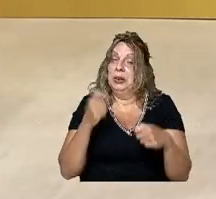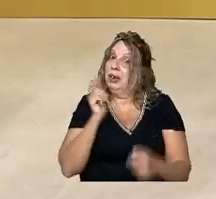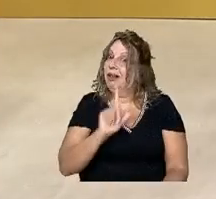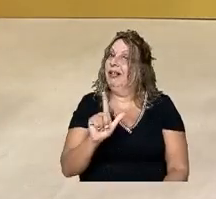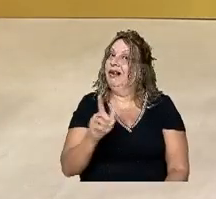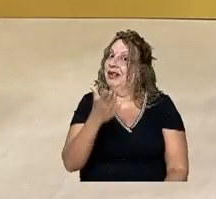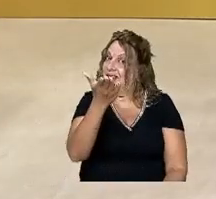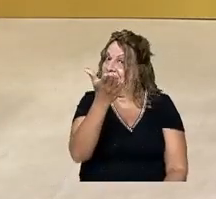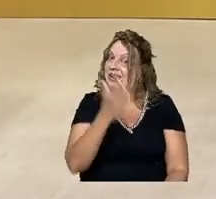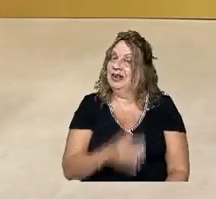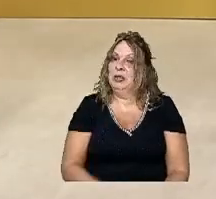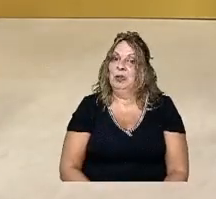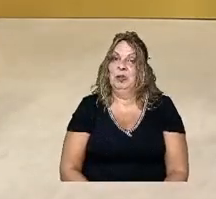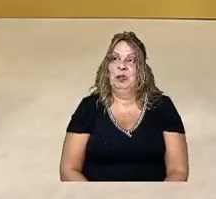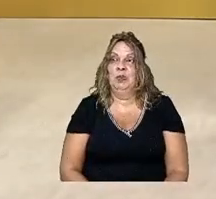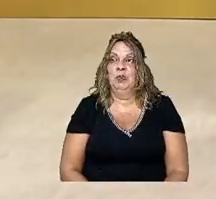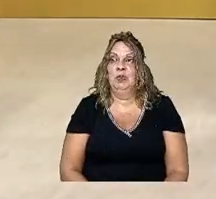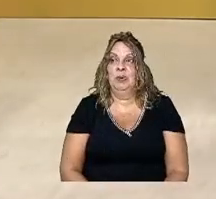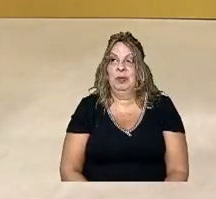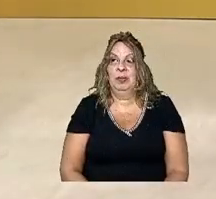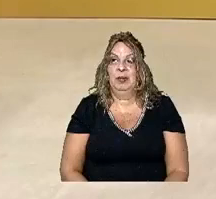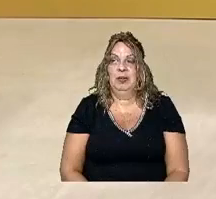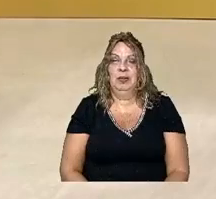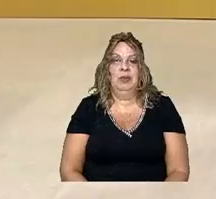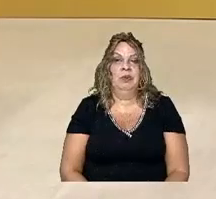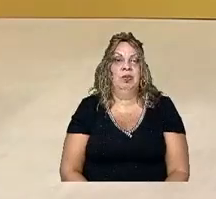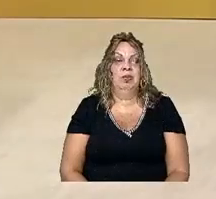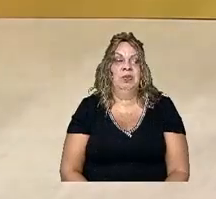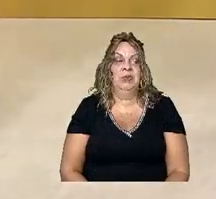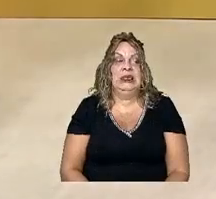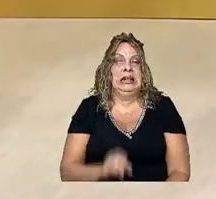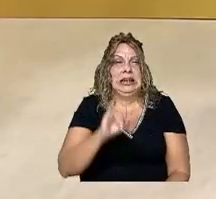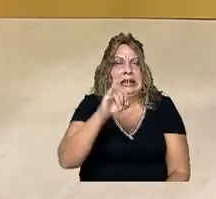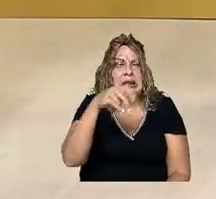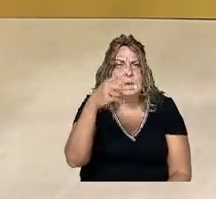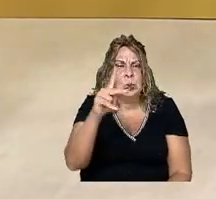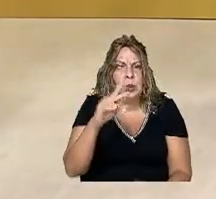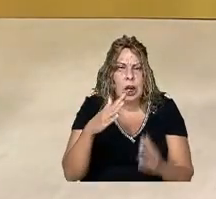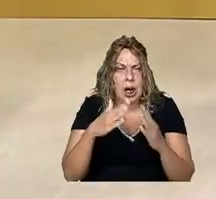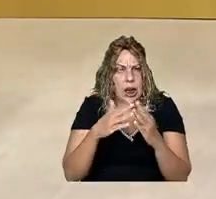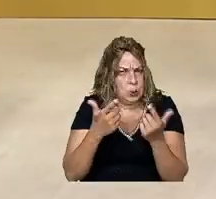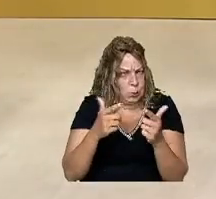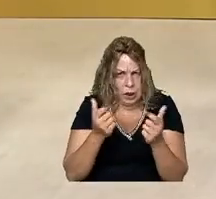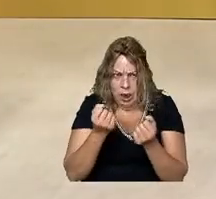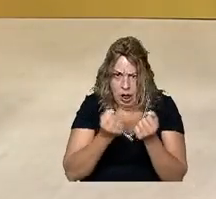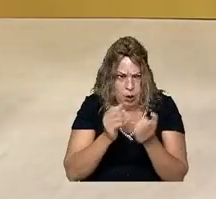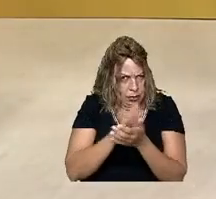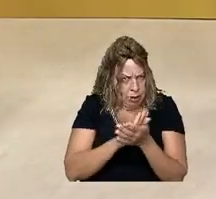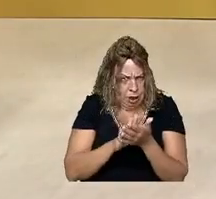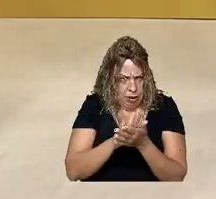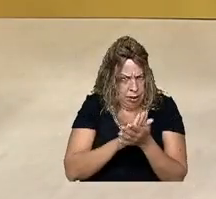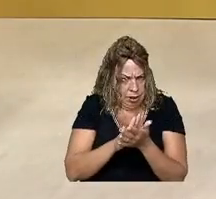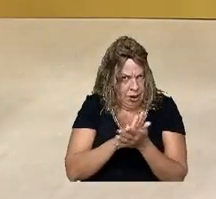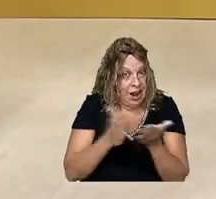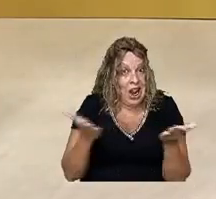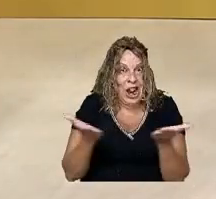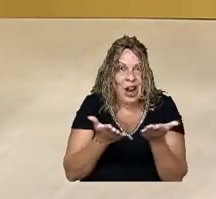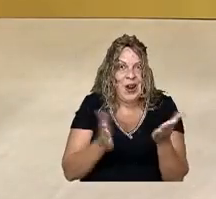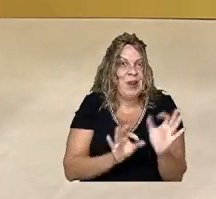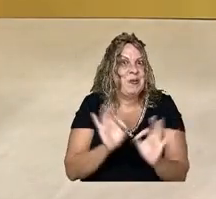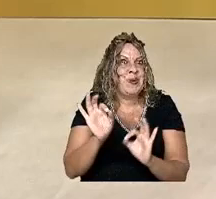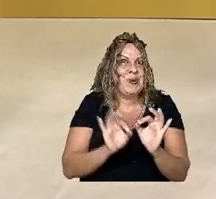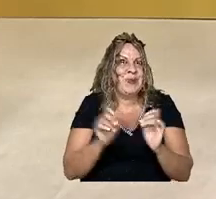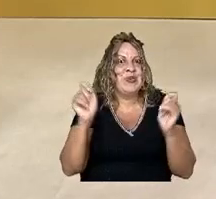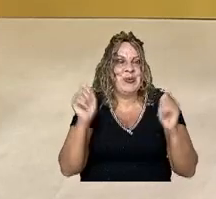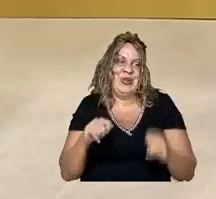contemplado, né? É isso mesmo. A garagem, me conta aí, tá vazia? Se prepara, que é hora de deixar ela cheia. Pode estar mais perto do que